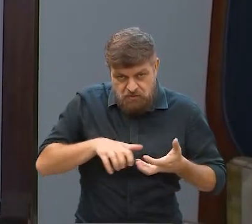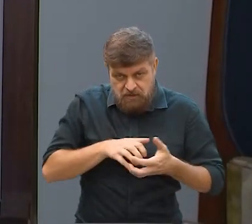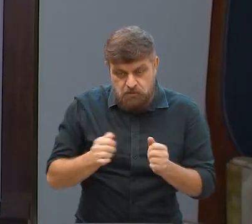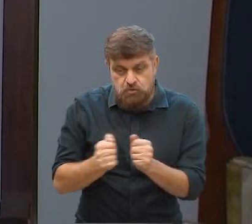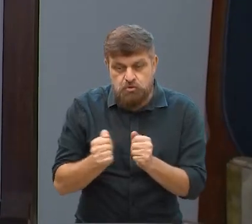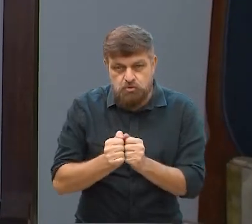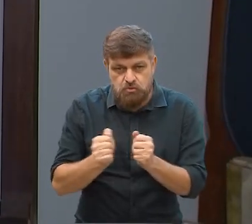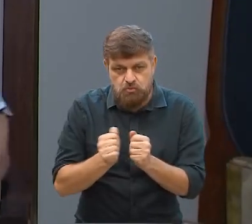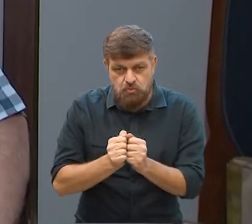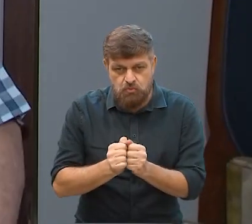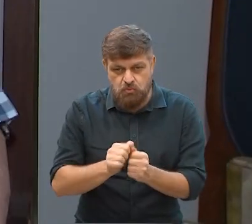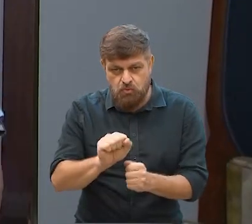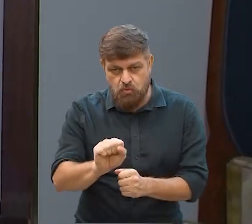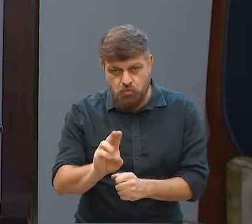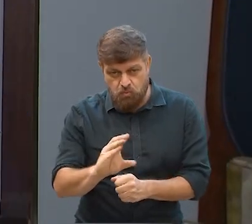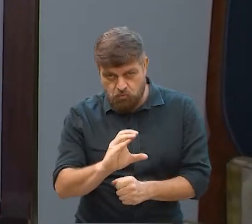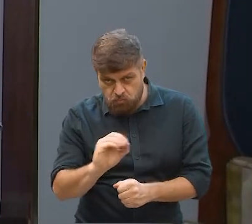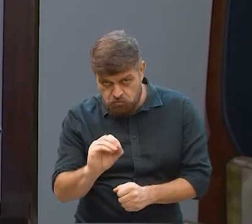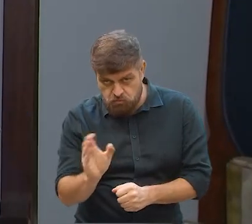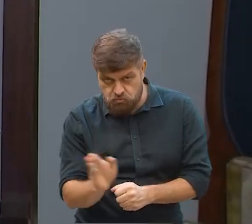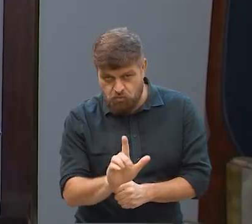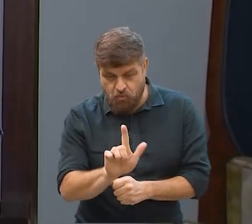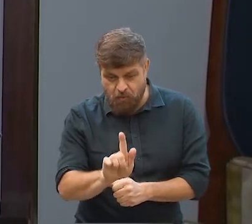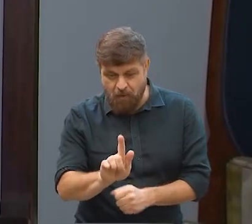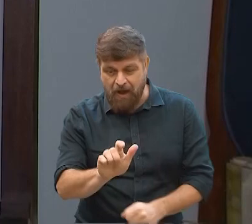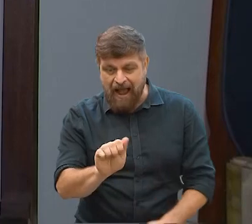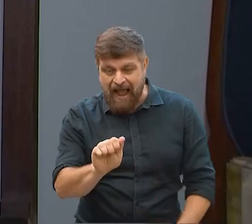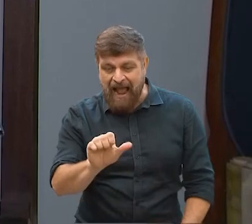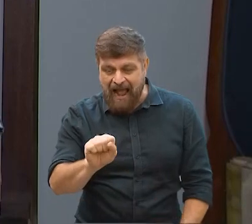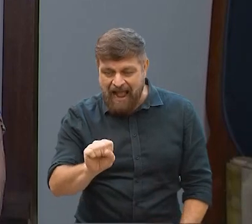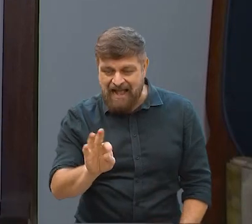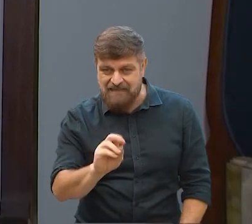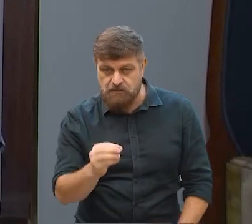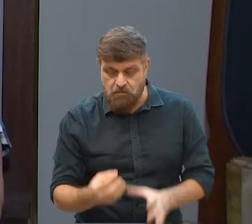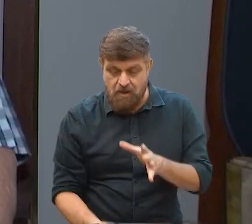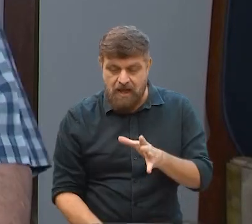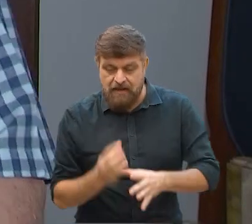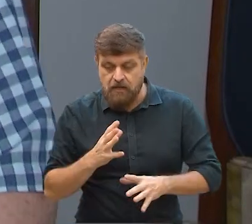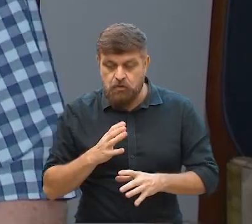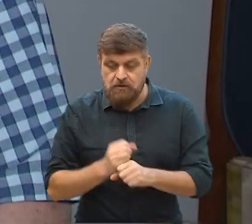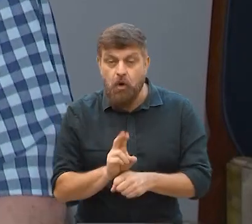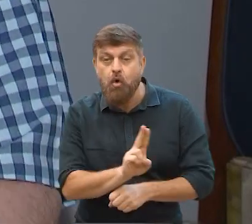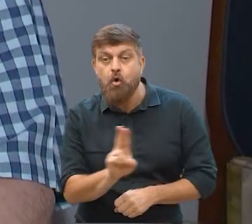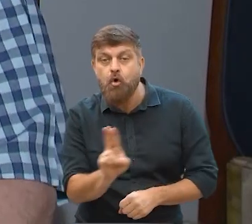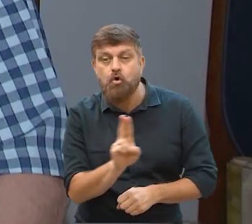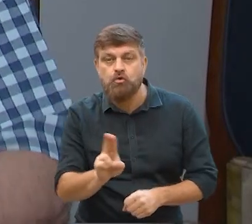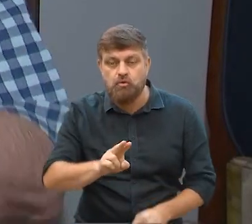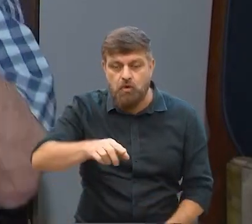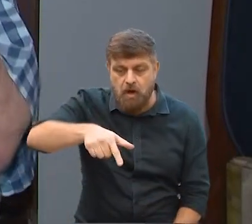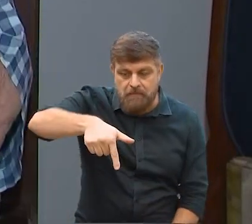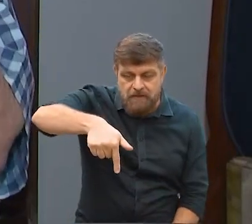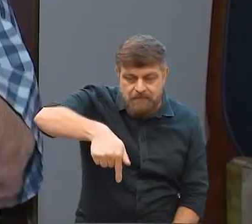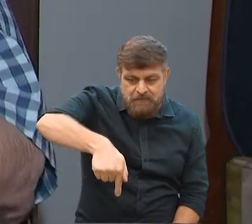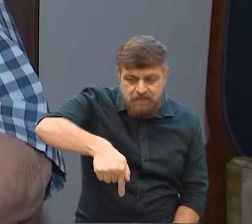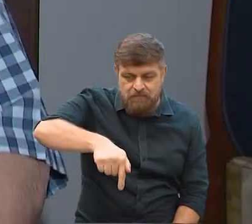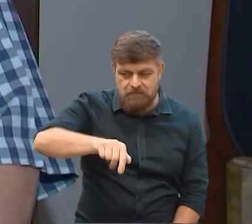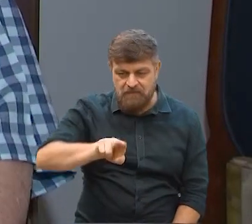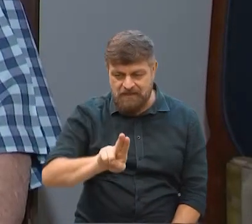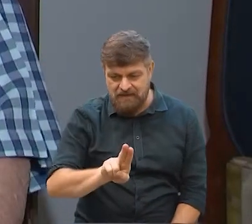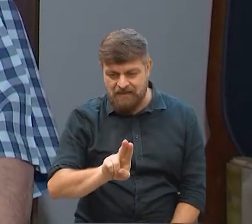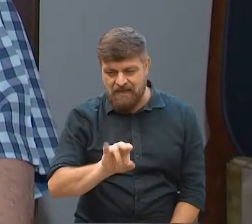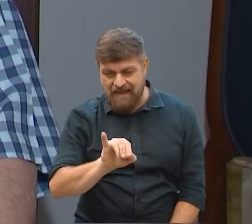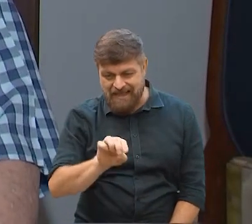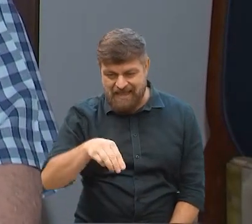a esse já pronunciado suco gástrico. Então é formado o quimo. Muito bem. Depois de algum tempo,